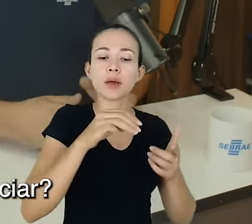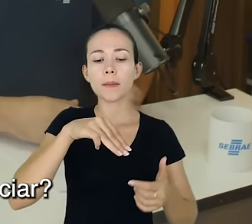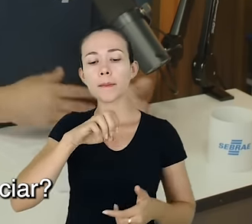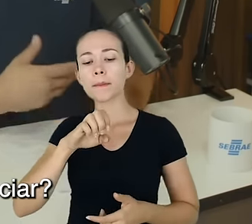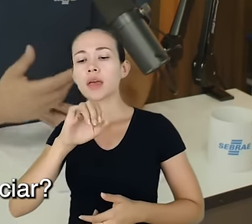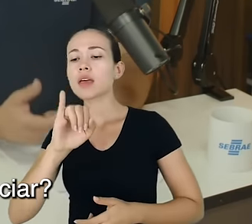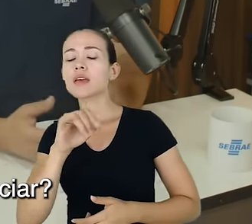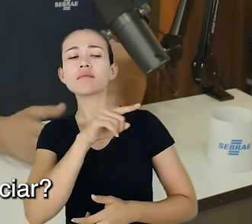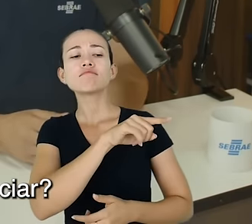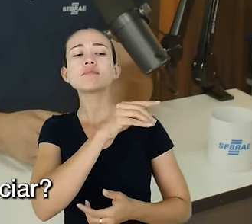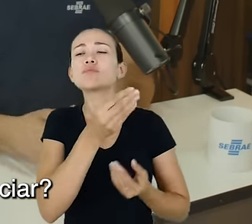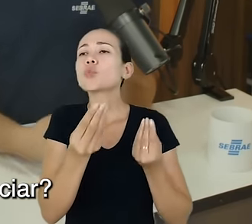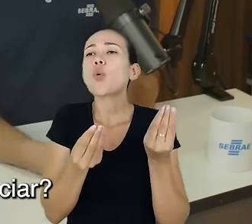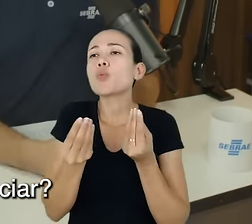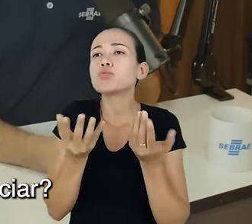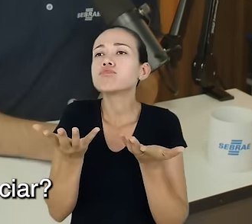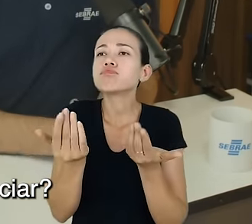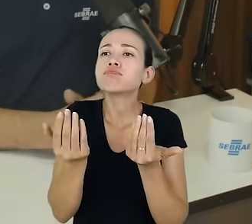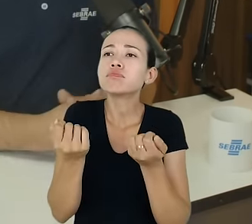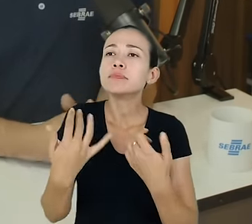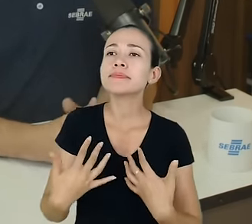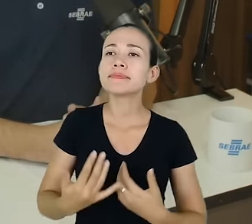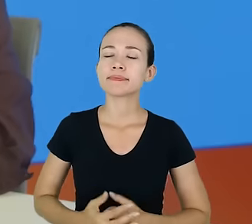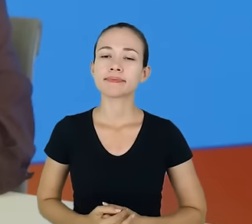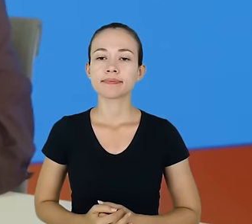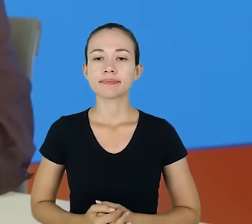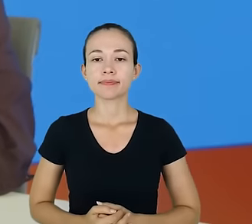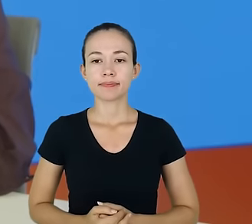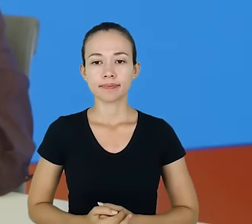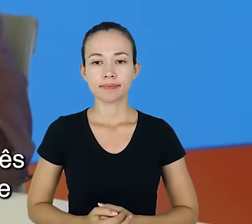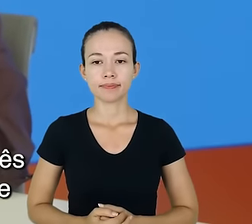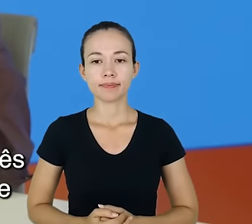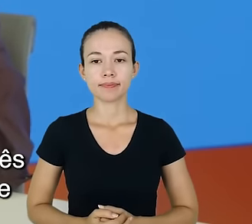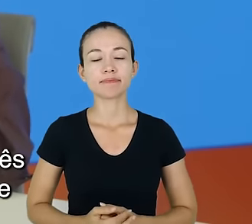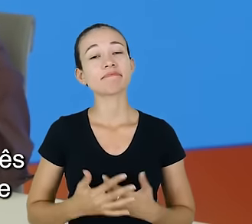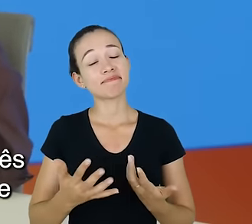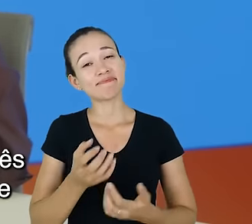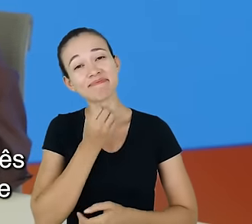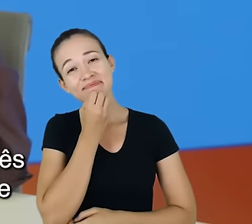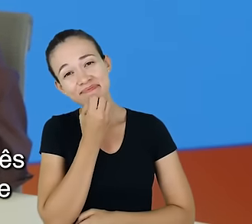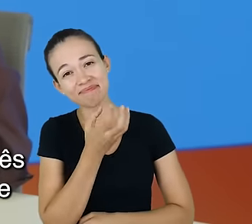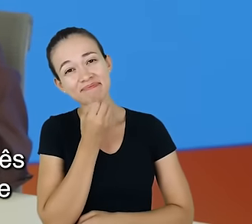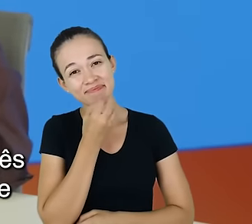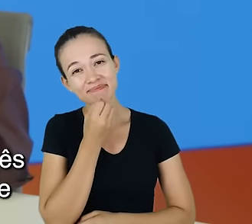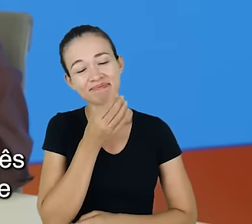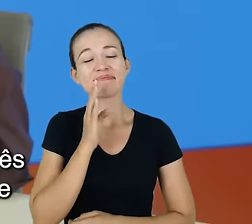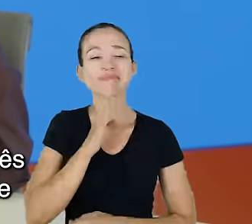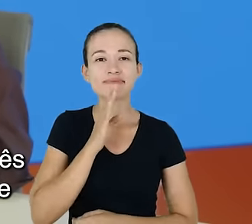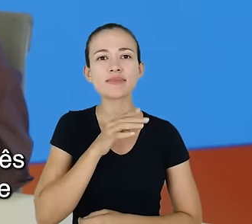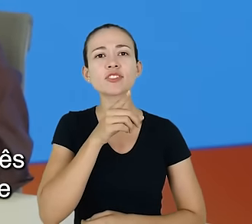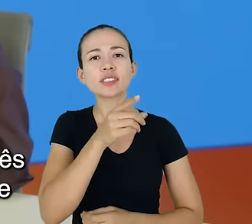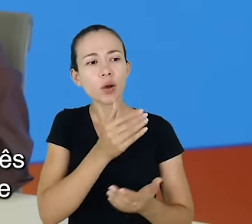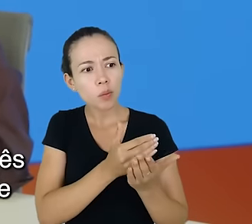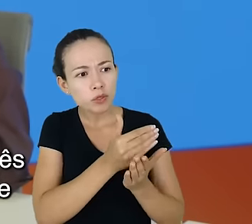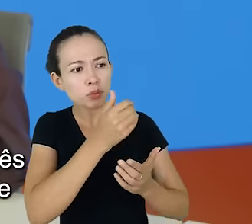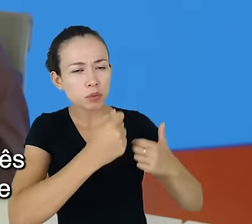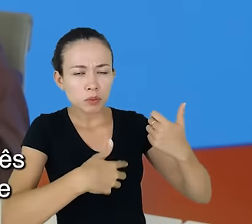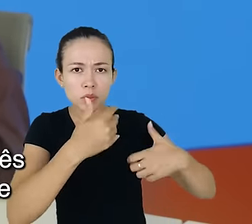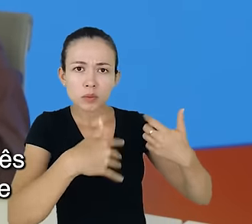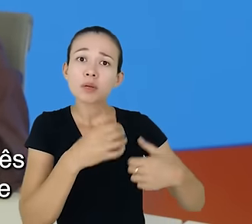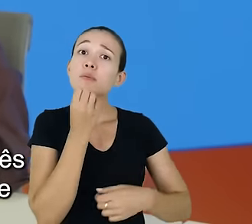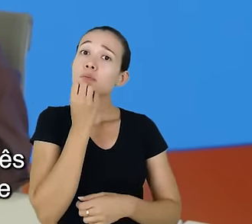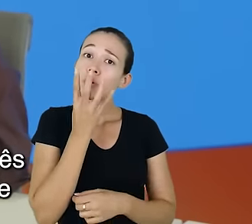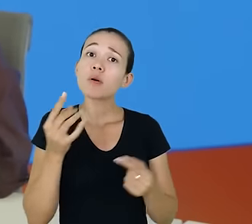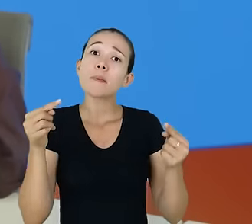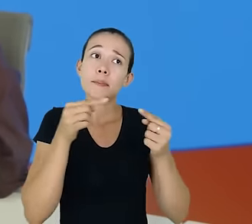mei como é o procedimento para se credenciar tá legal Marco boa essa produção que vocês deram foi realmente